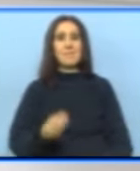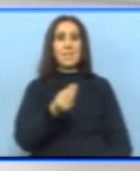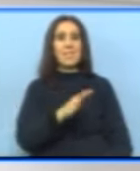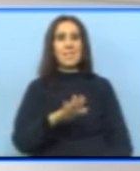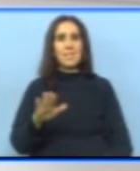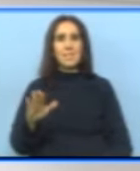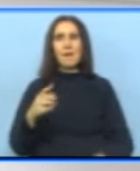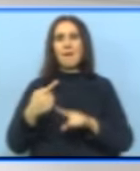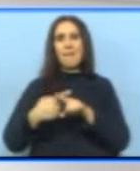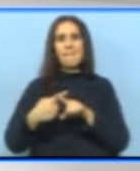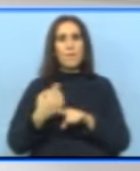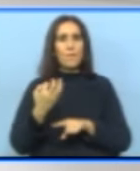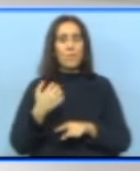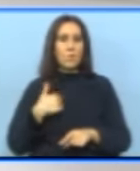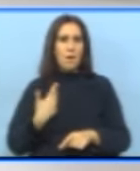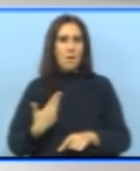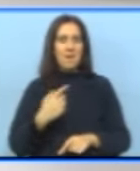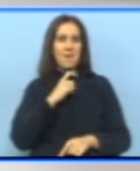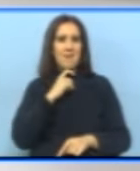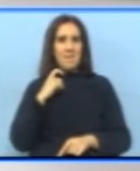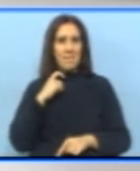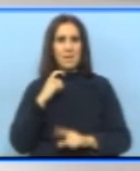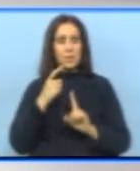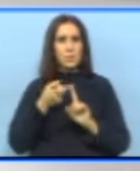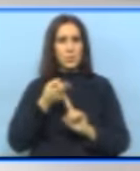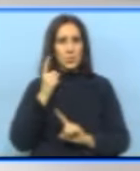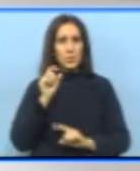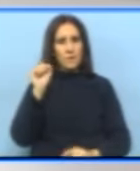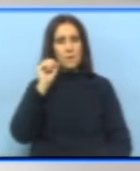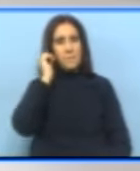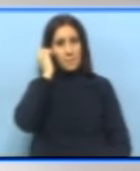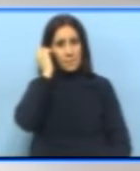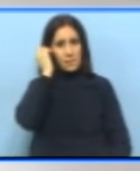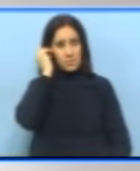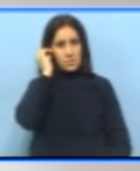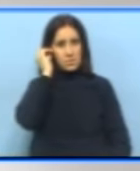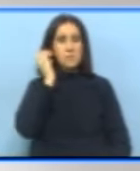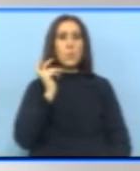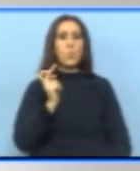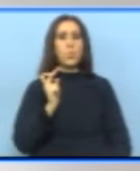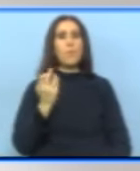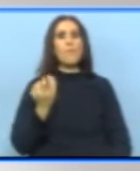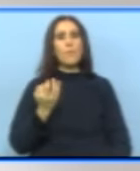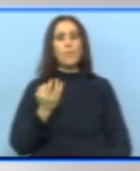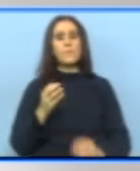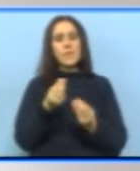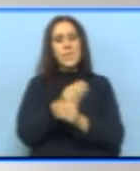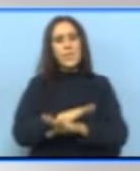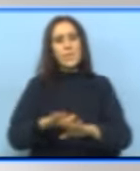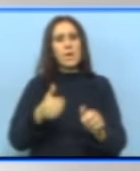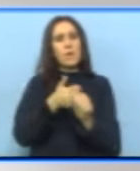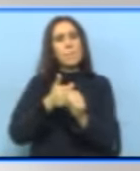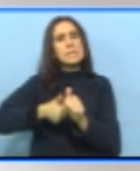dizer, eu agora não sou pároco, não é? É assim, mas durante muitos anos o acompanhar as crianças,